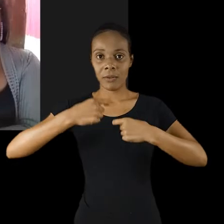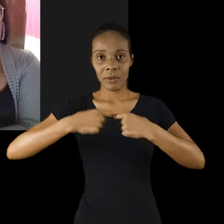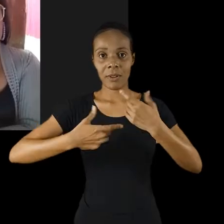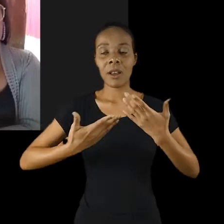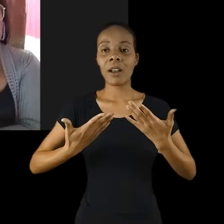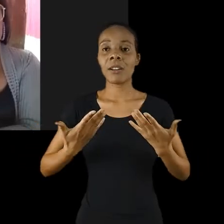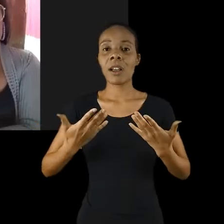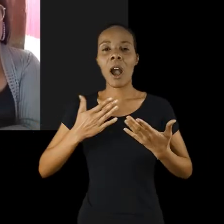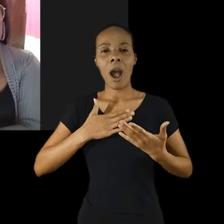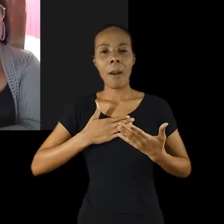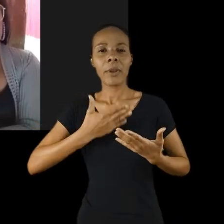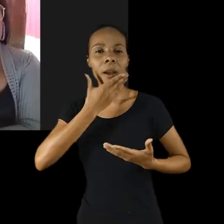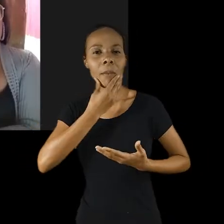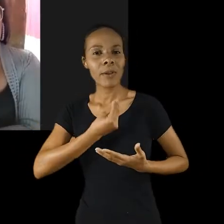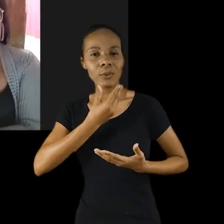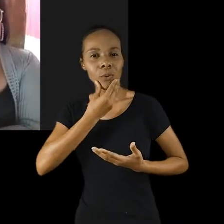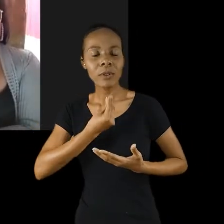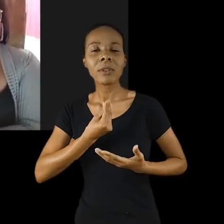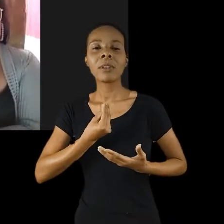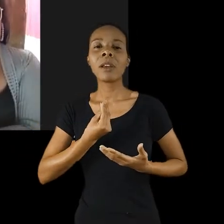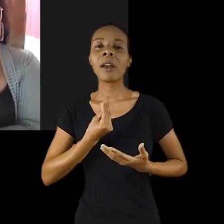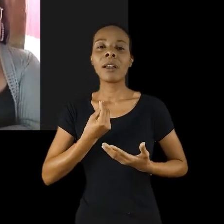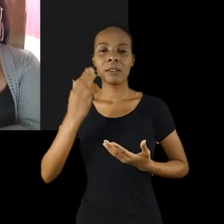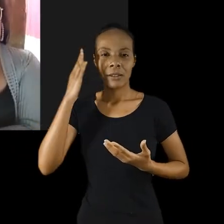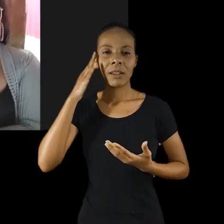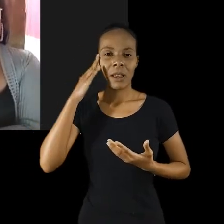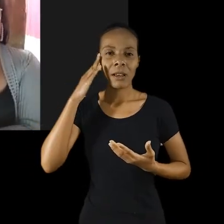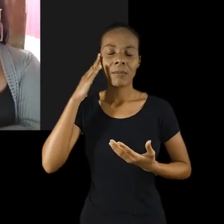à minha masculinidade, sabe? Também.